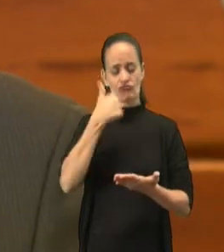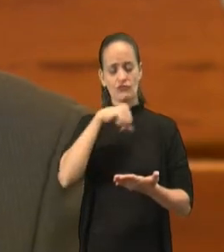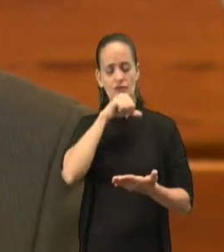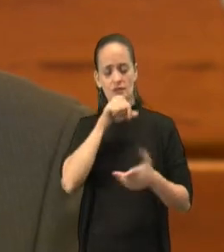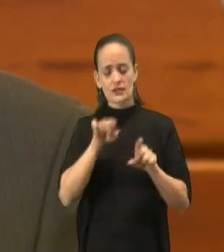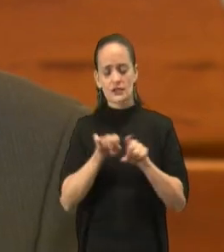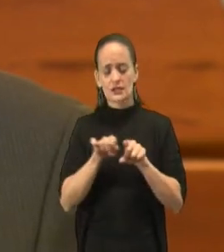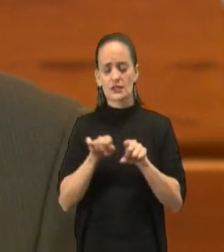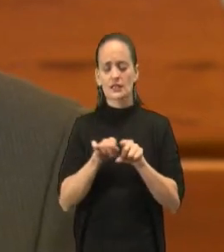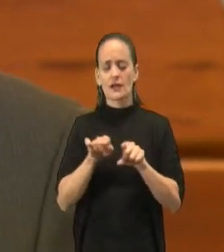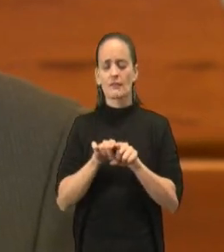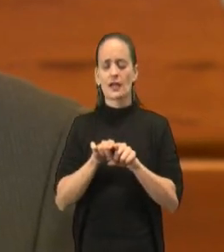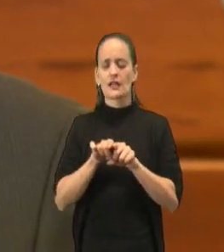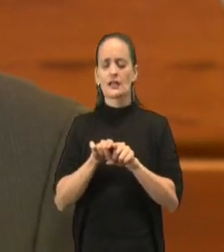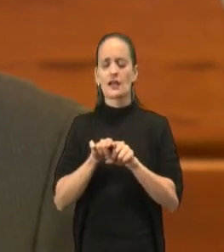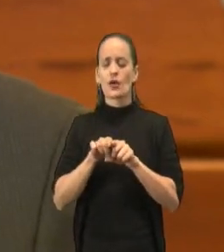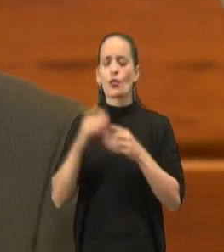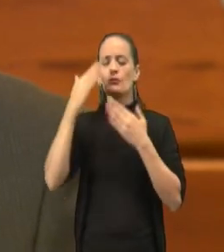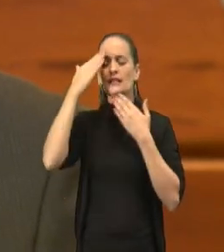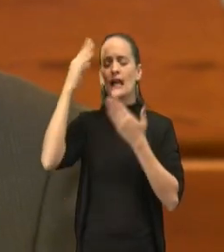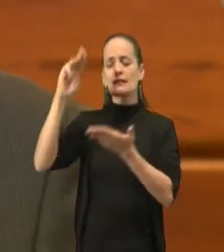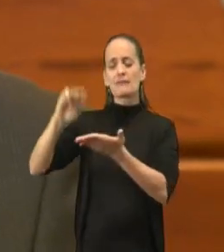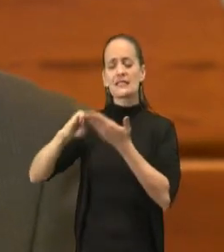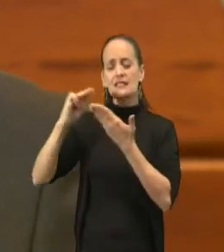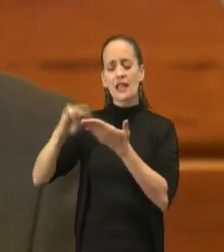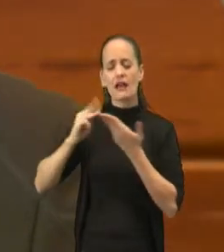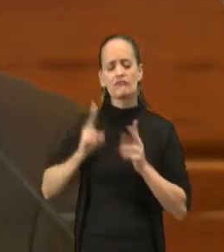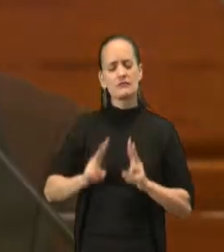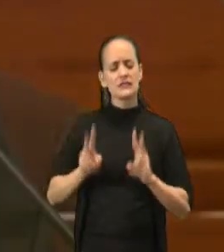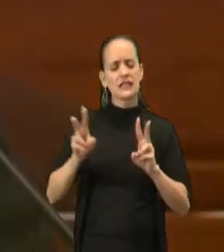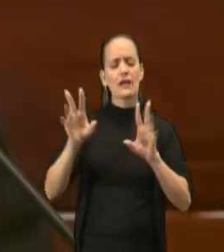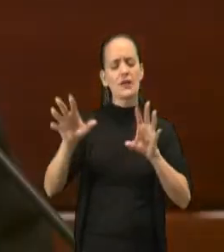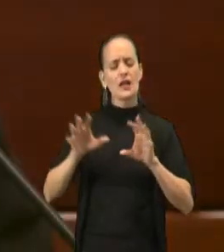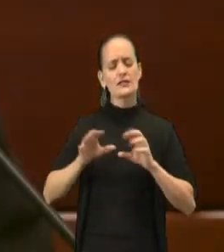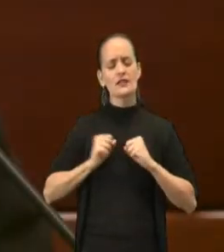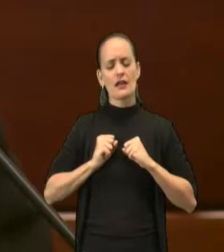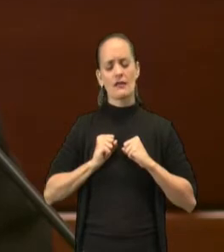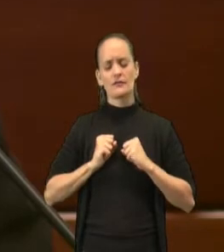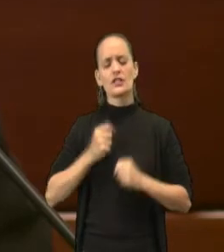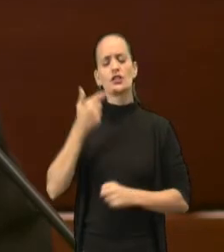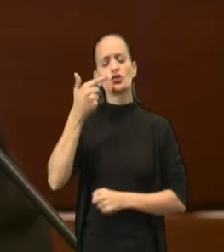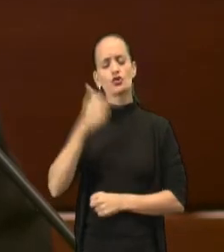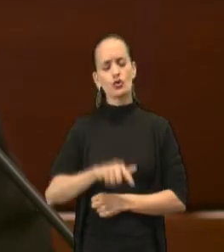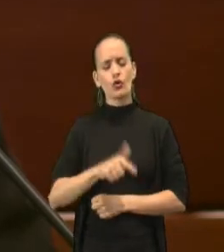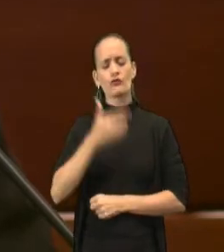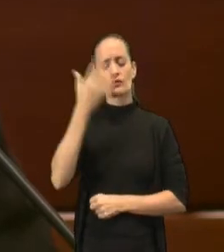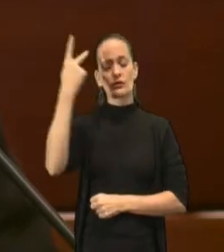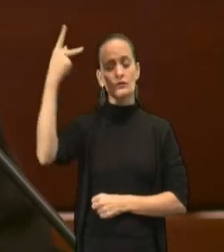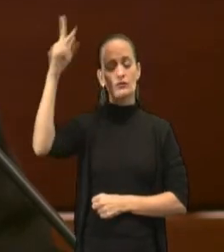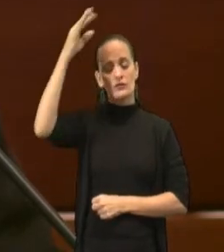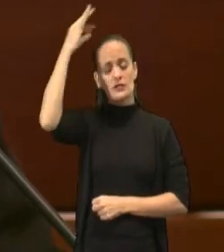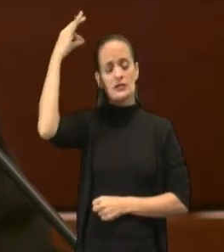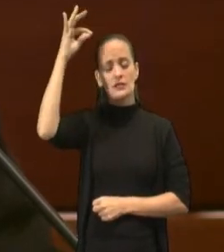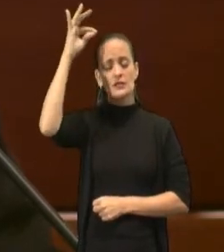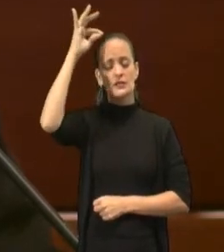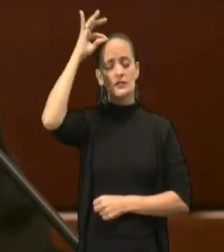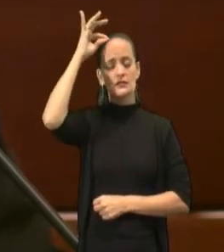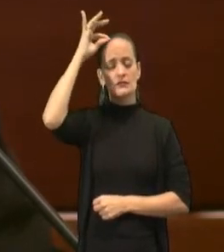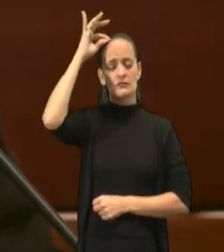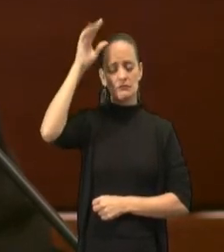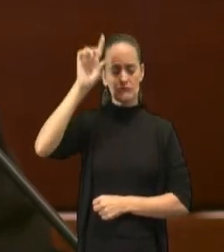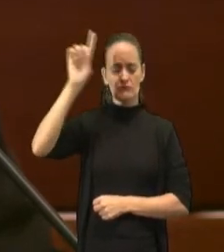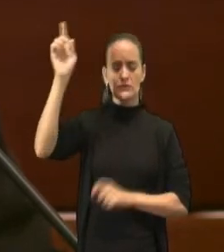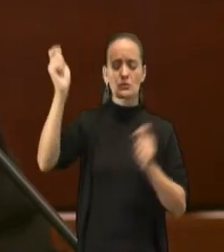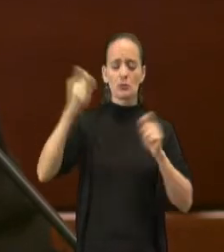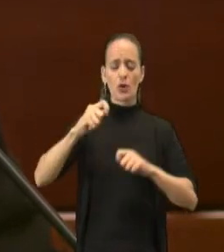pelas mensagens que têm sido trazidas aqui à Tua igreja, Senhor Deus, e que mais uma vez o Teu Santo Espírito possa ungir o Teu Filho